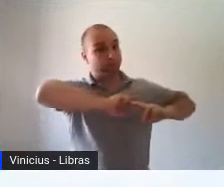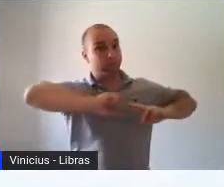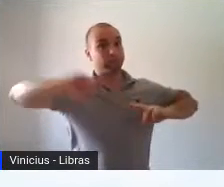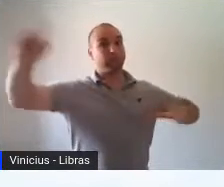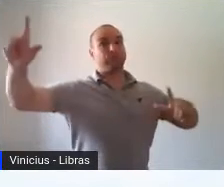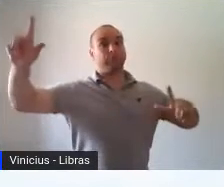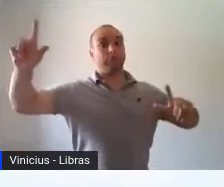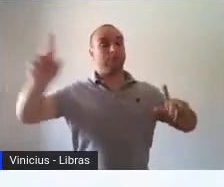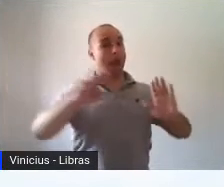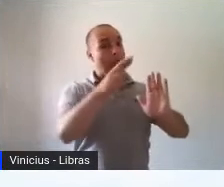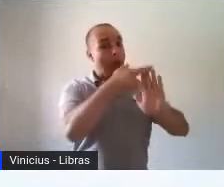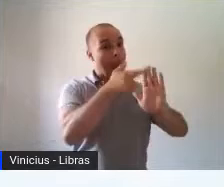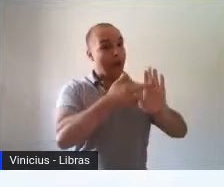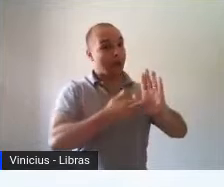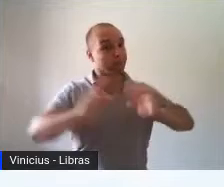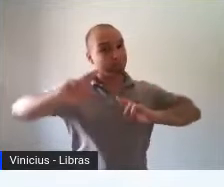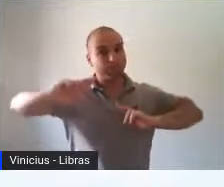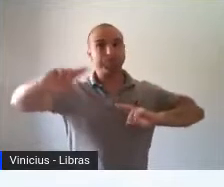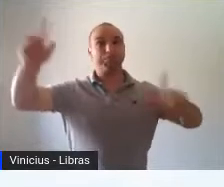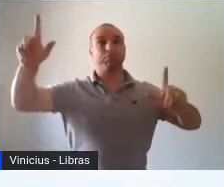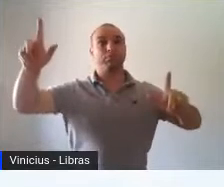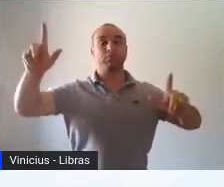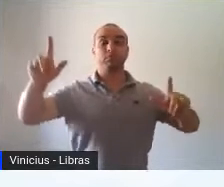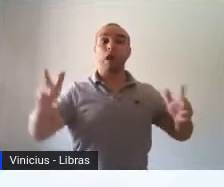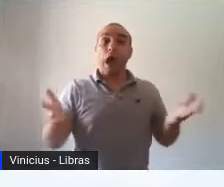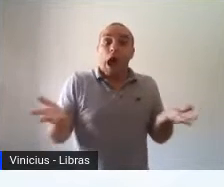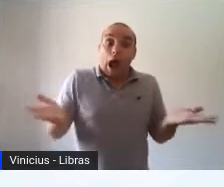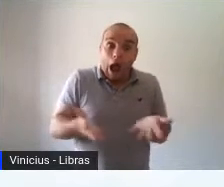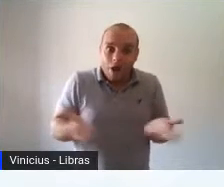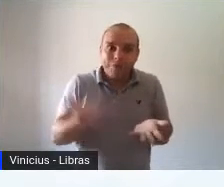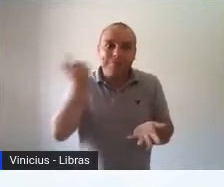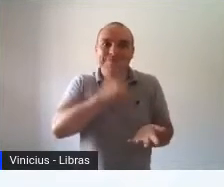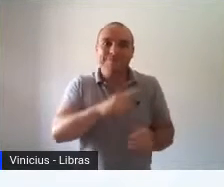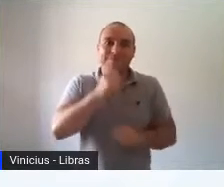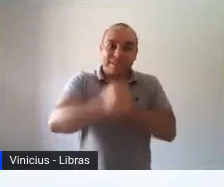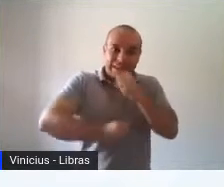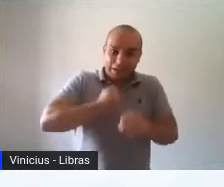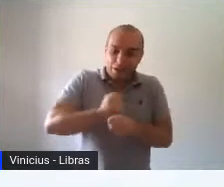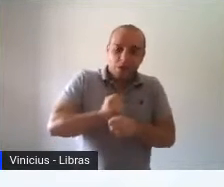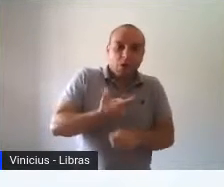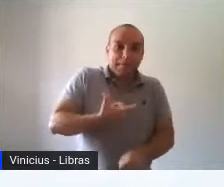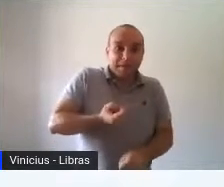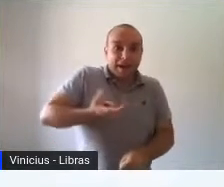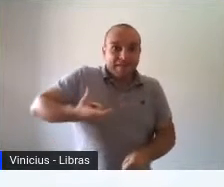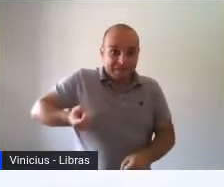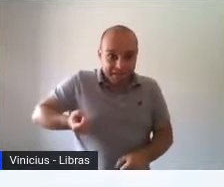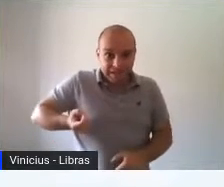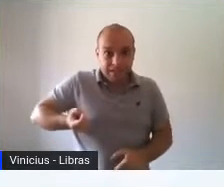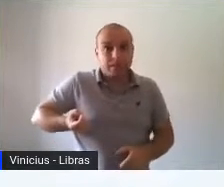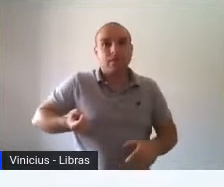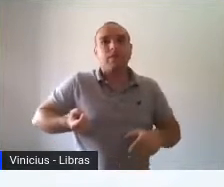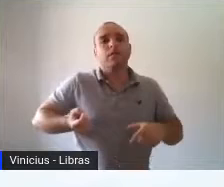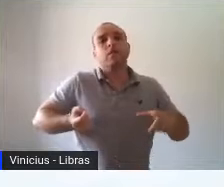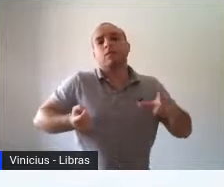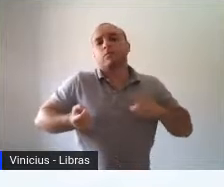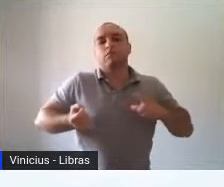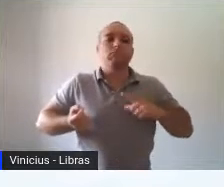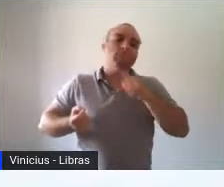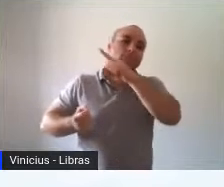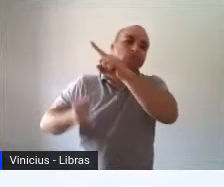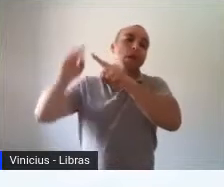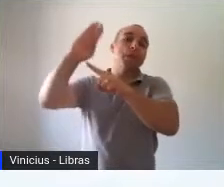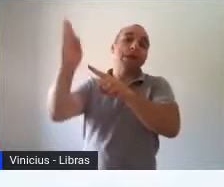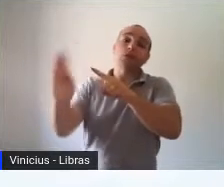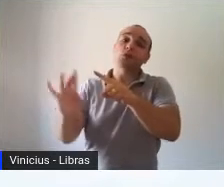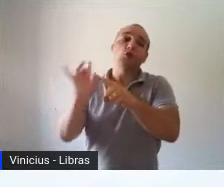e conseguimos já em 2020 um ganho real para o piso regional, diferente do salário mínimo, que só teve praticamente só a inflação.